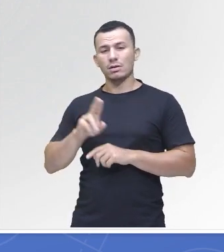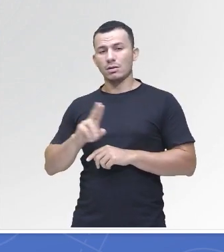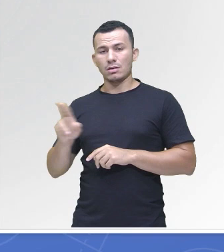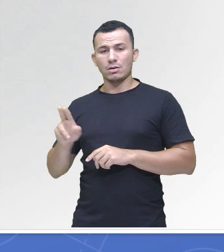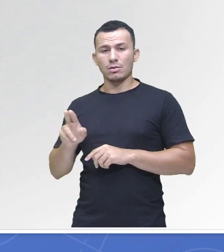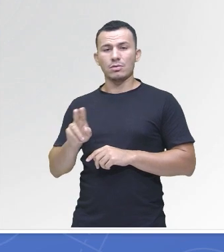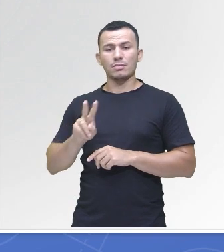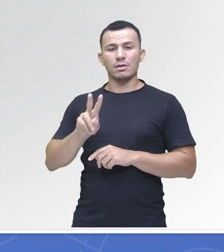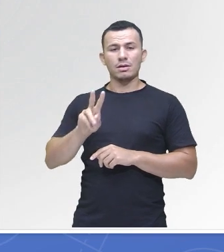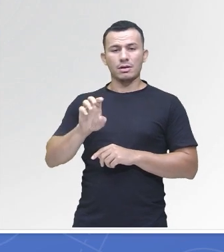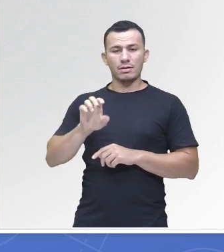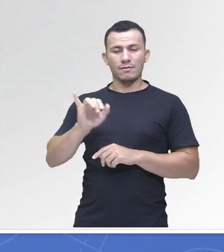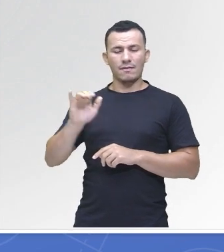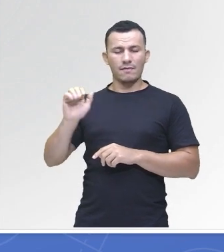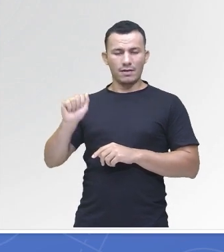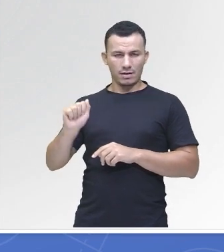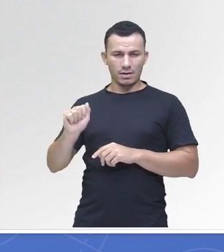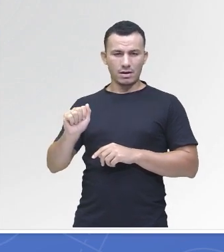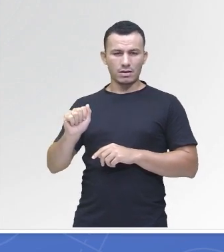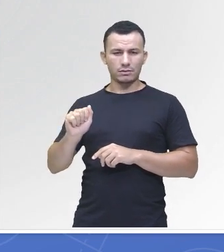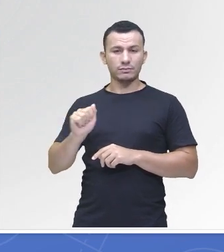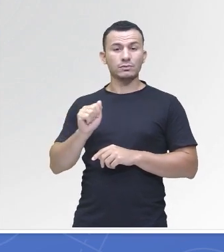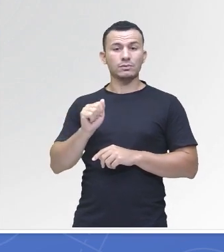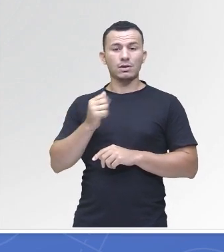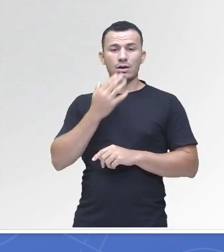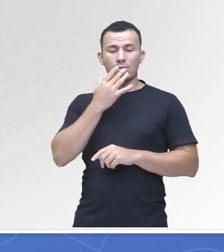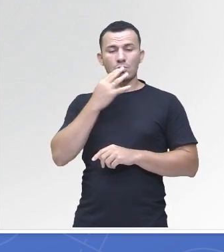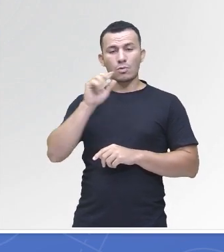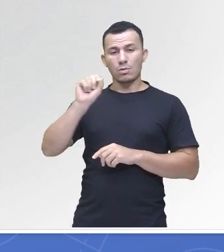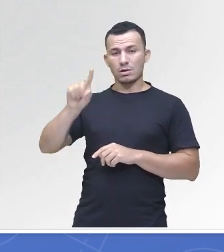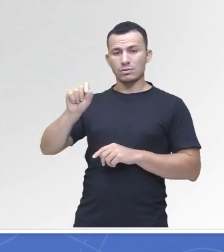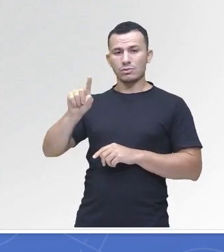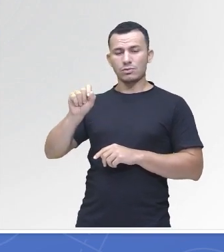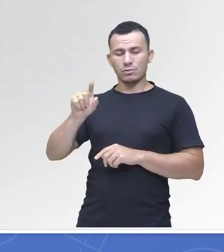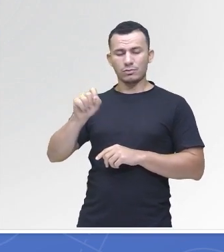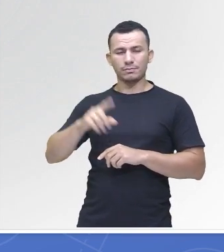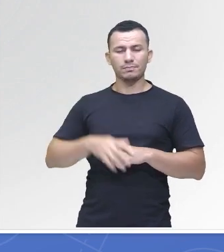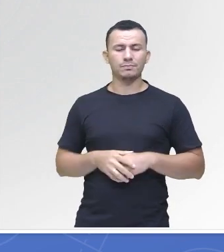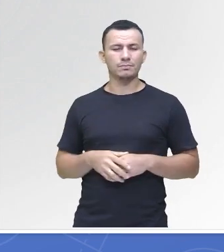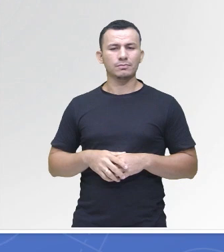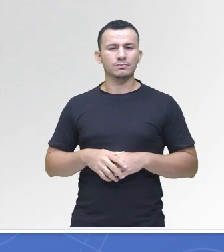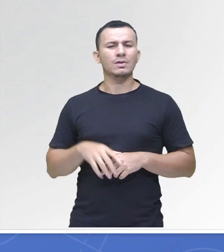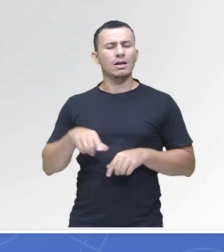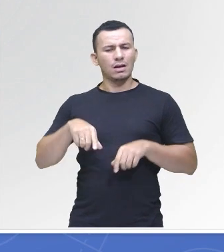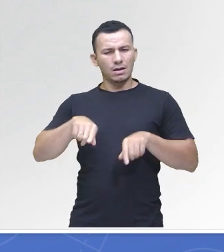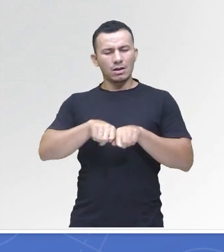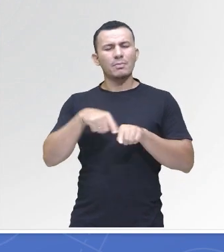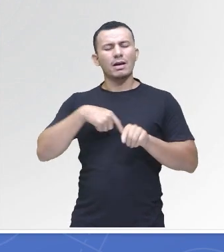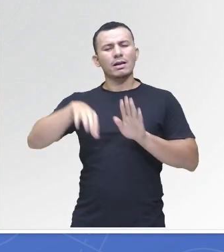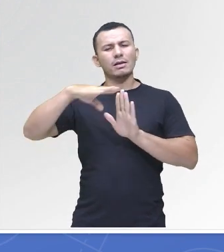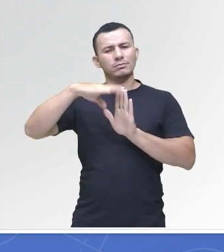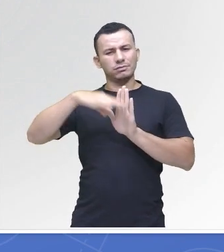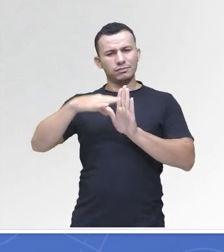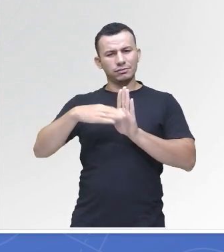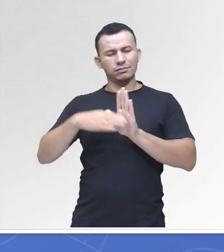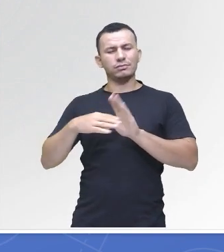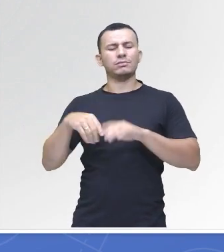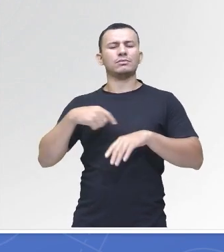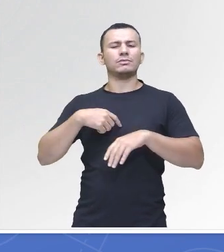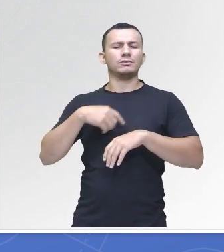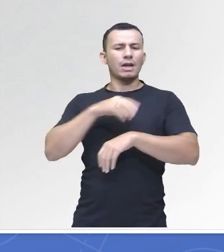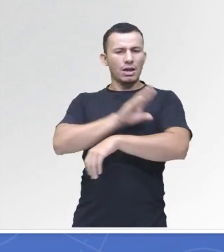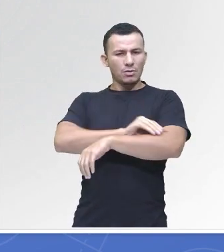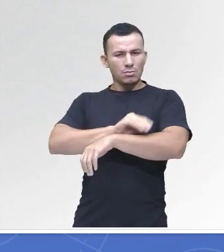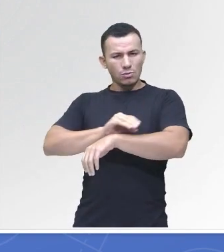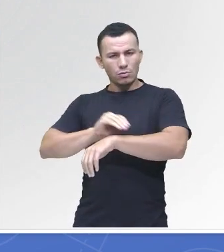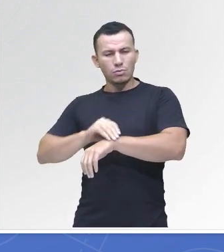a veia que está aqui em azul. Ela também tem um endotélio, tem um tecido muscular, tem as